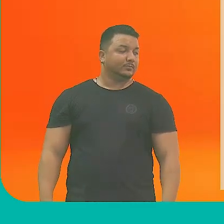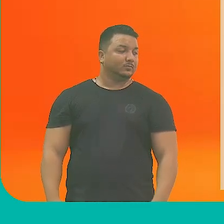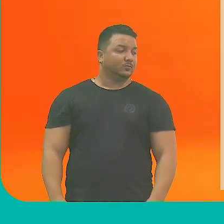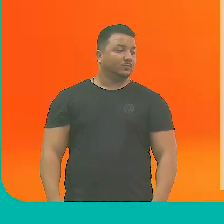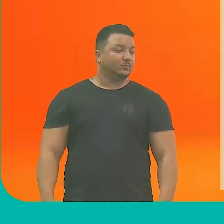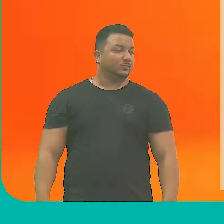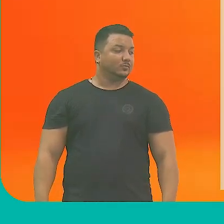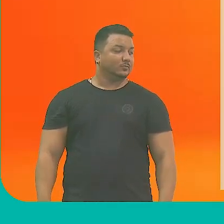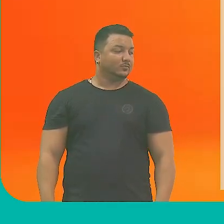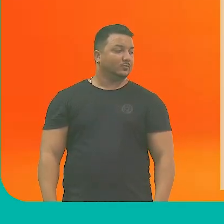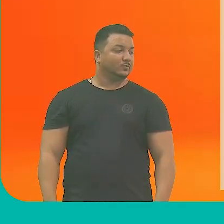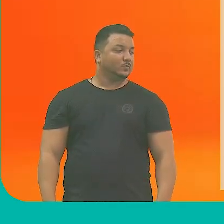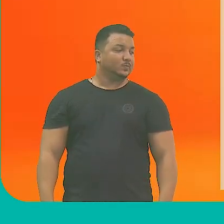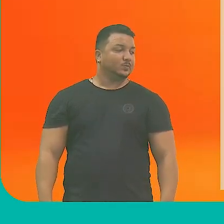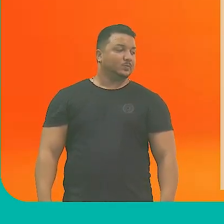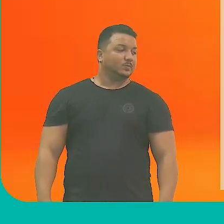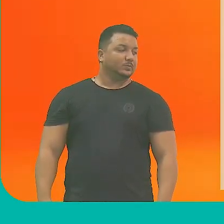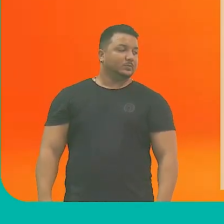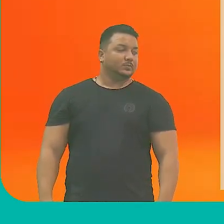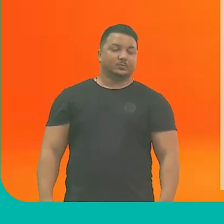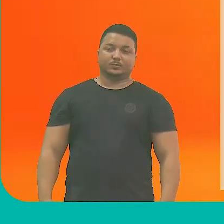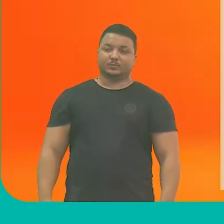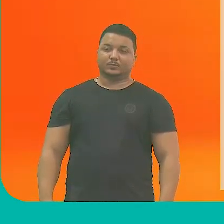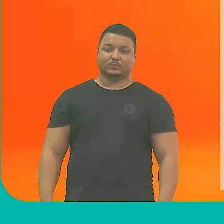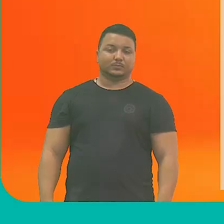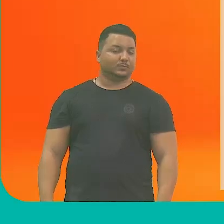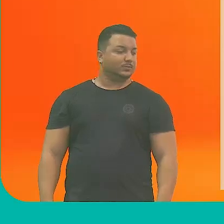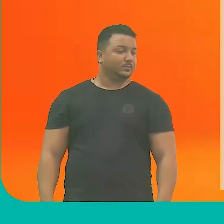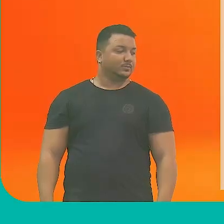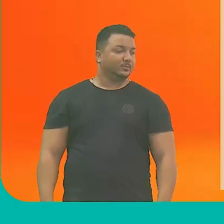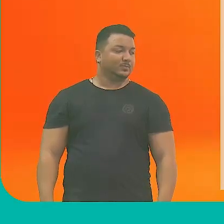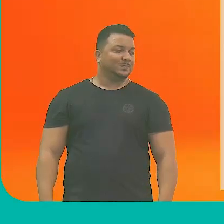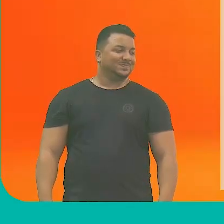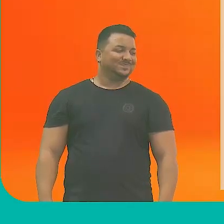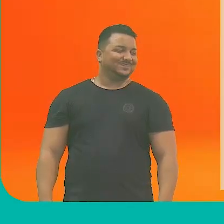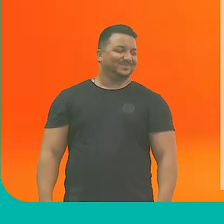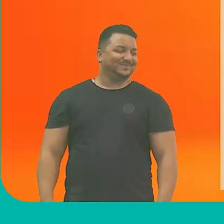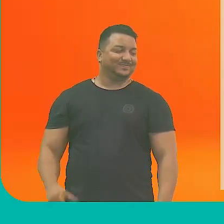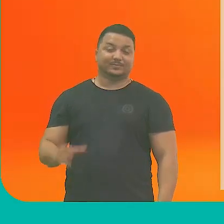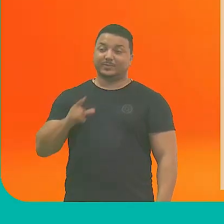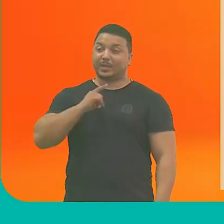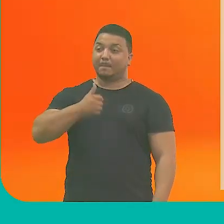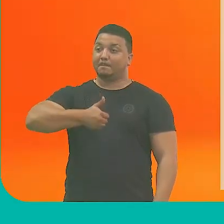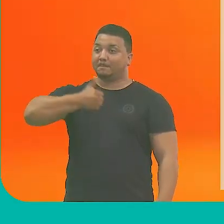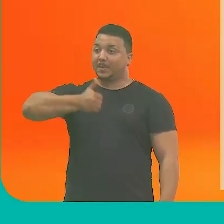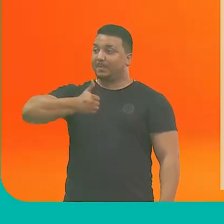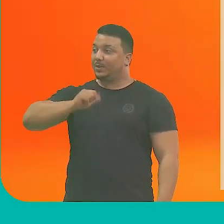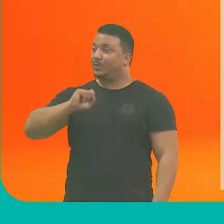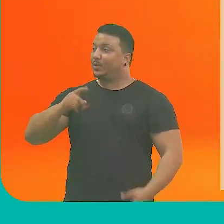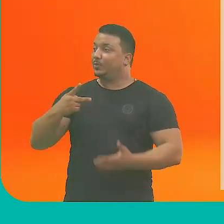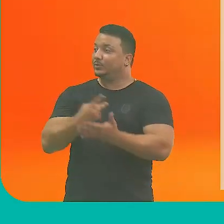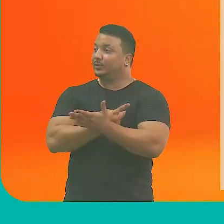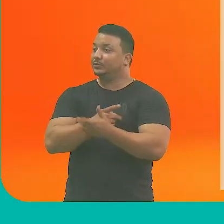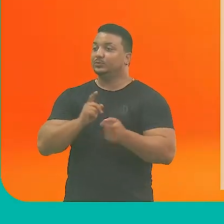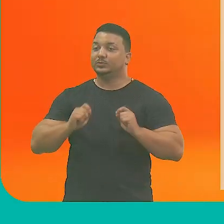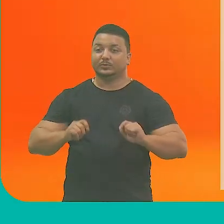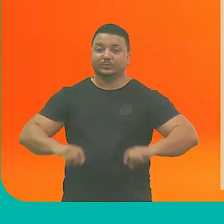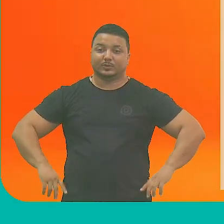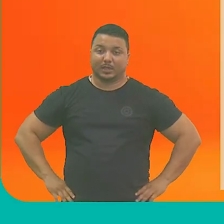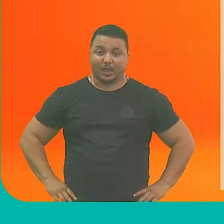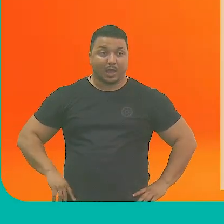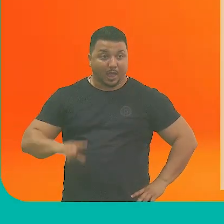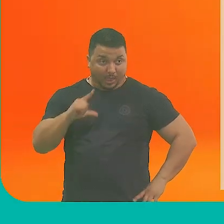Como é que a gente faz um negócio desse aí? O que é que acontece com a torneira, primeiramente?